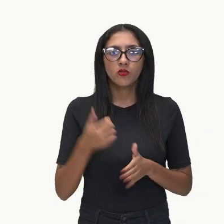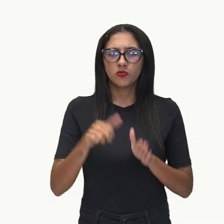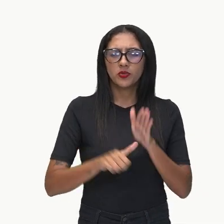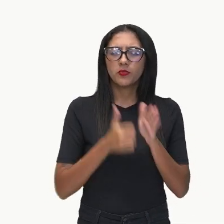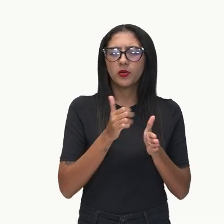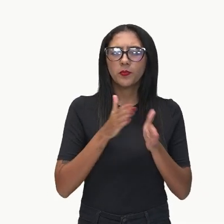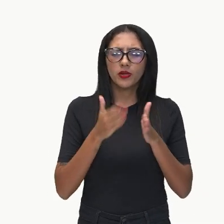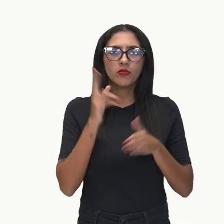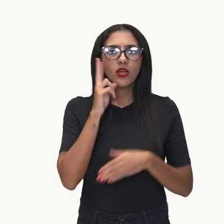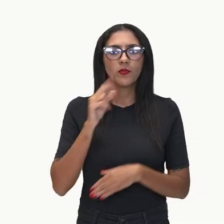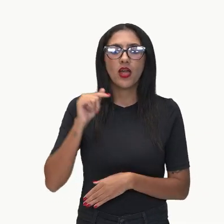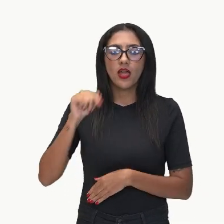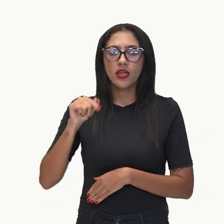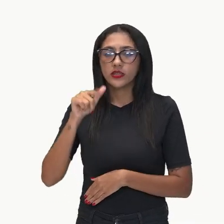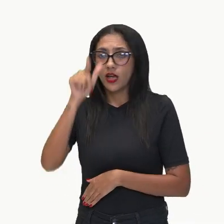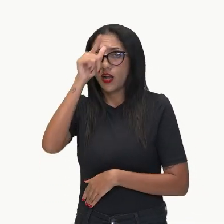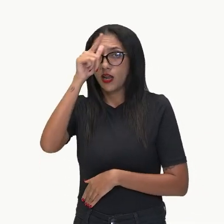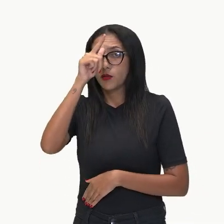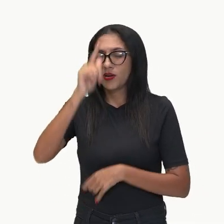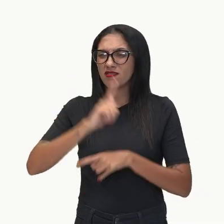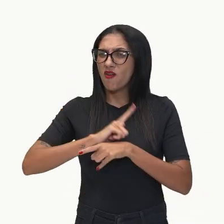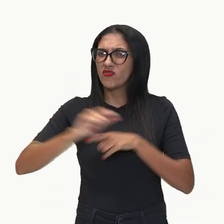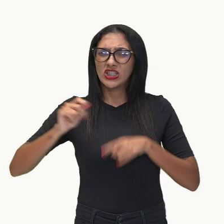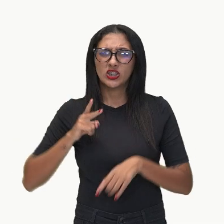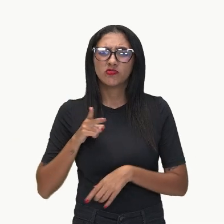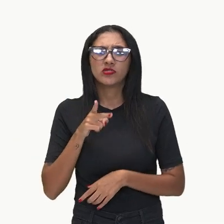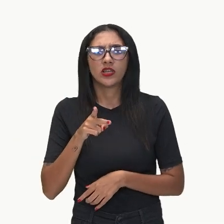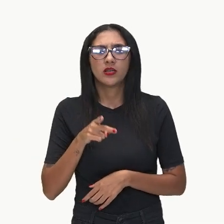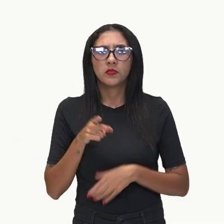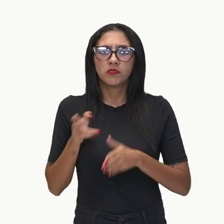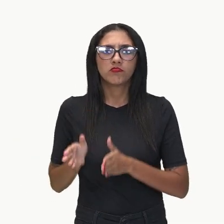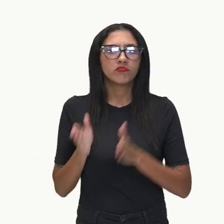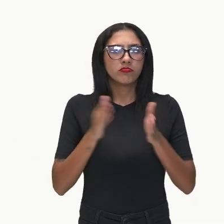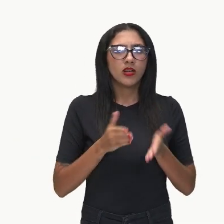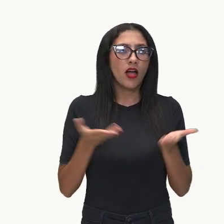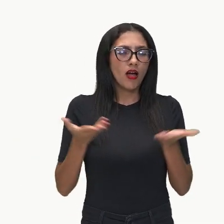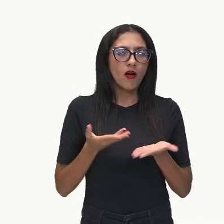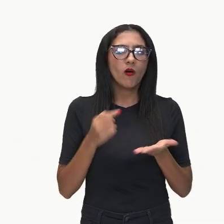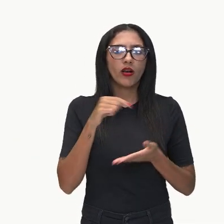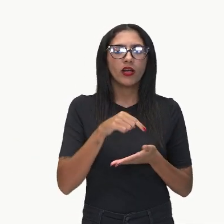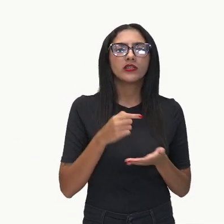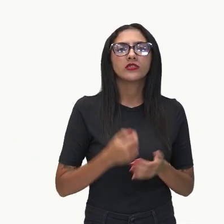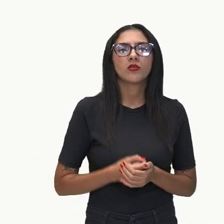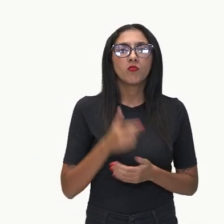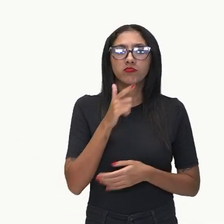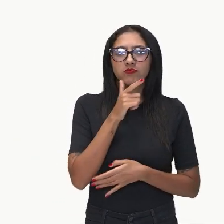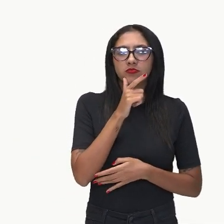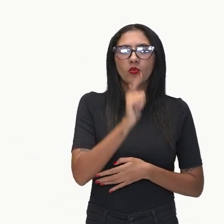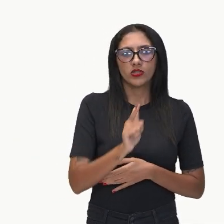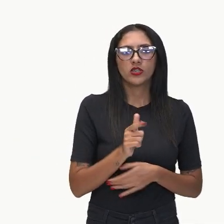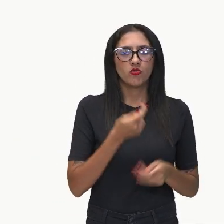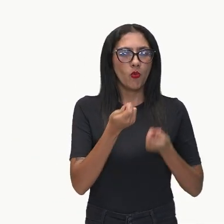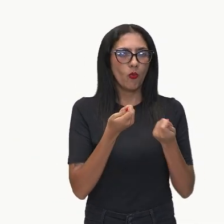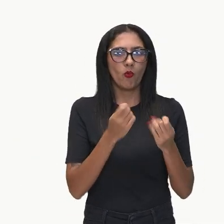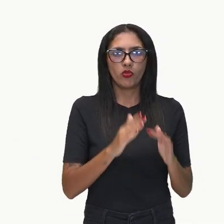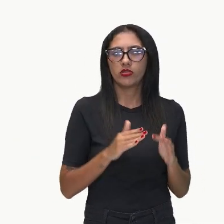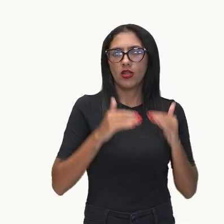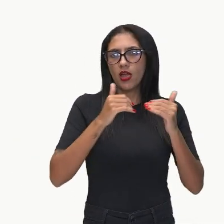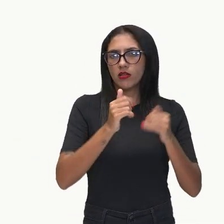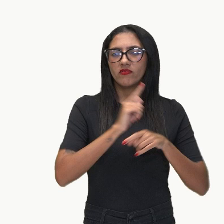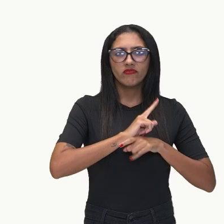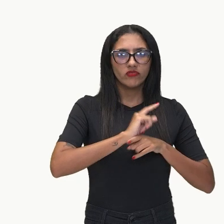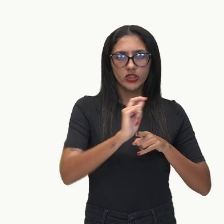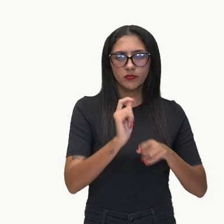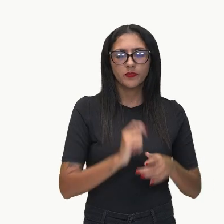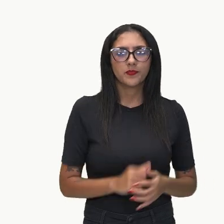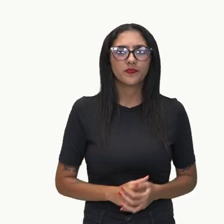segundo momento, o equilíbrio de forças, os aliados passam a se recuperar, tanto na Ásia quanto na Europa, tá? E aí,